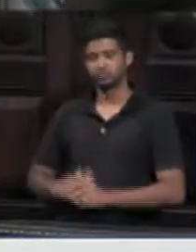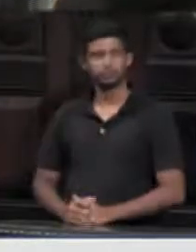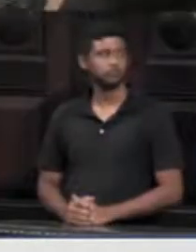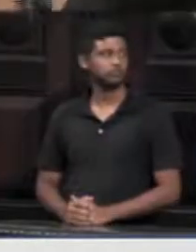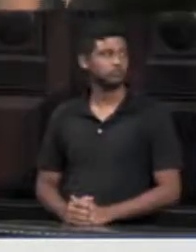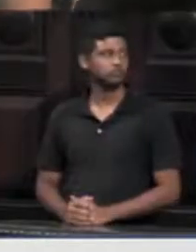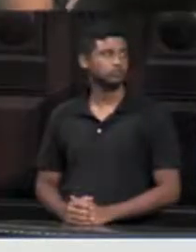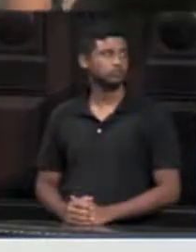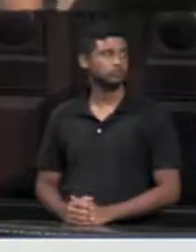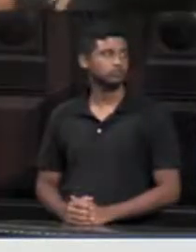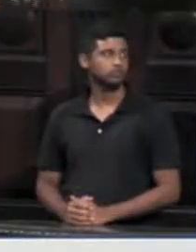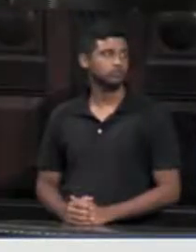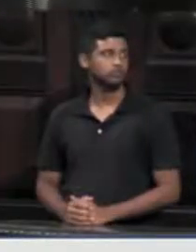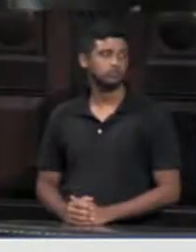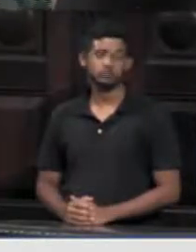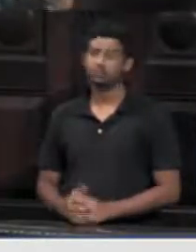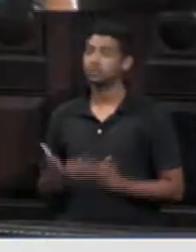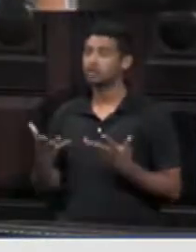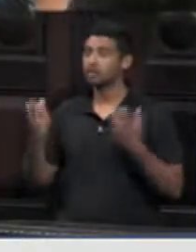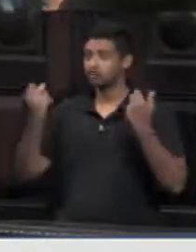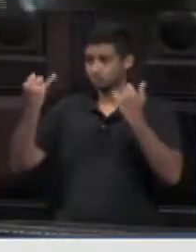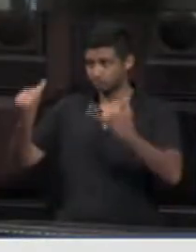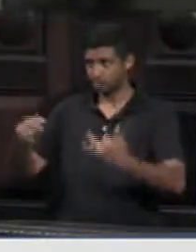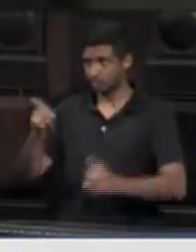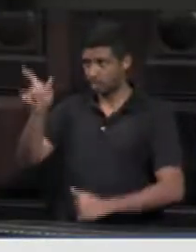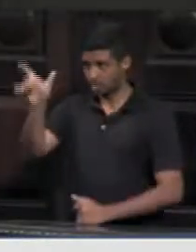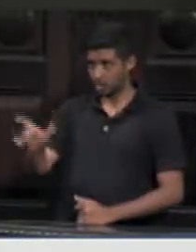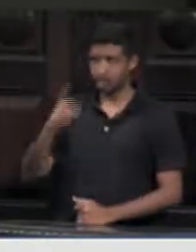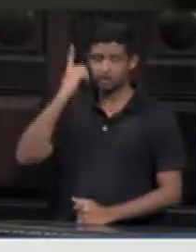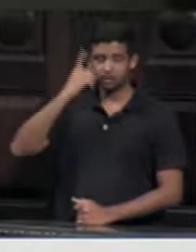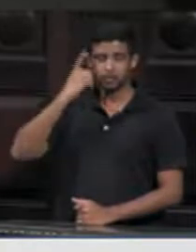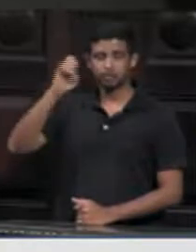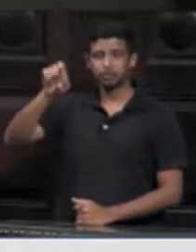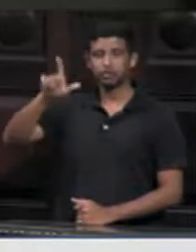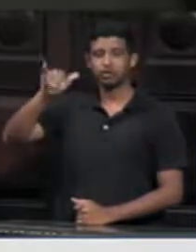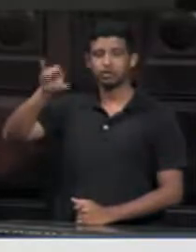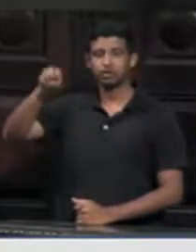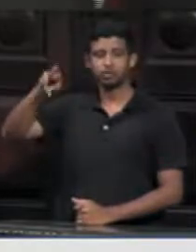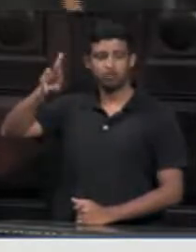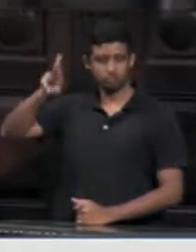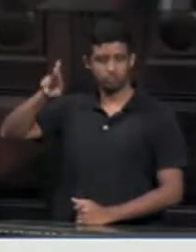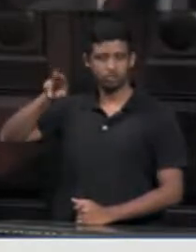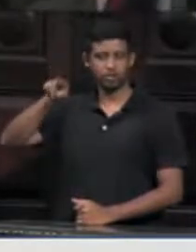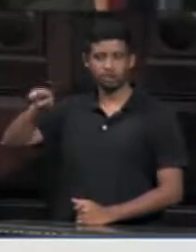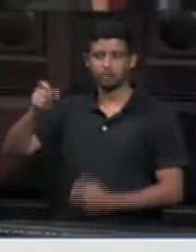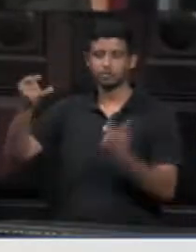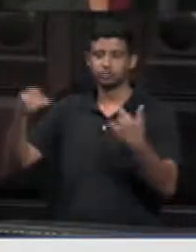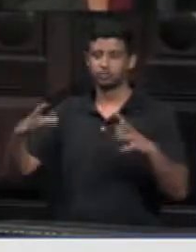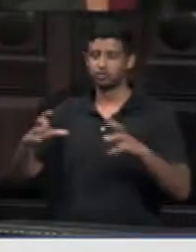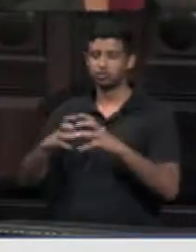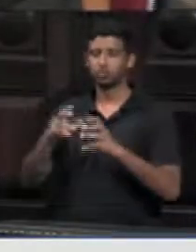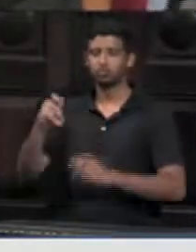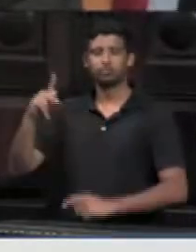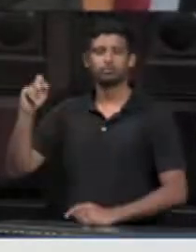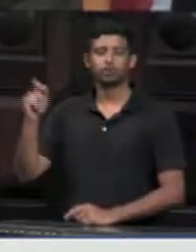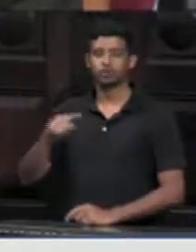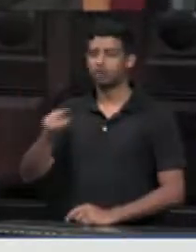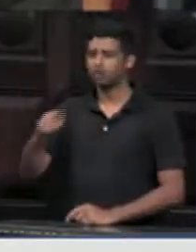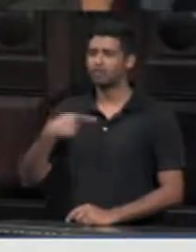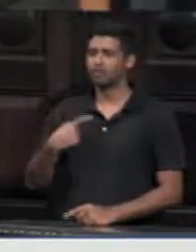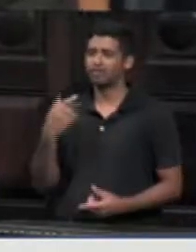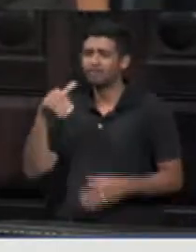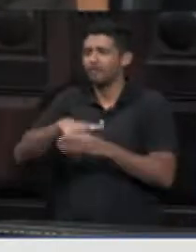Eu quero fazer uma consulta ao deputado Eliomar, porque a bancada do PSOL fez, em várias comissões, voto